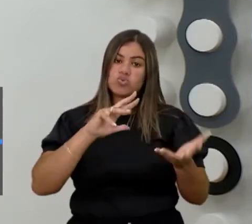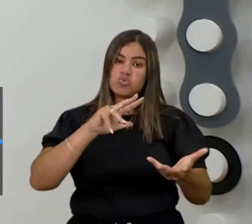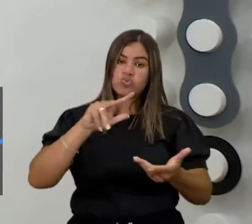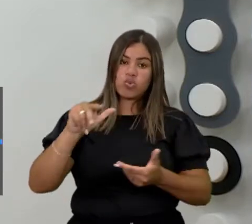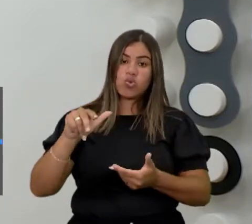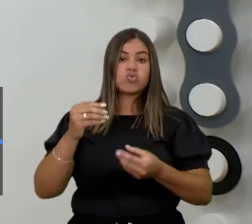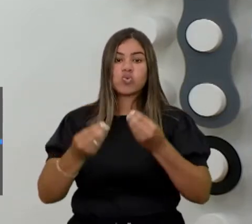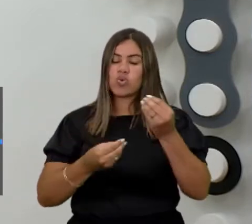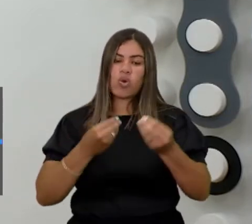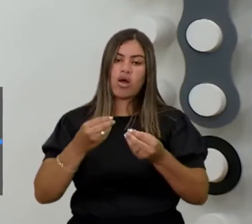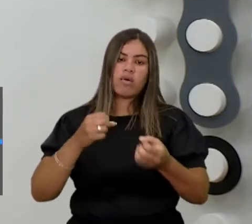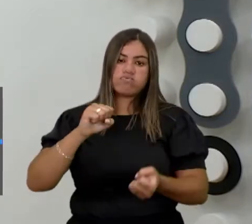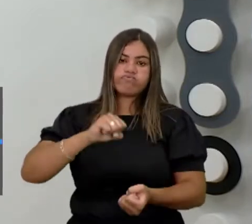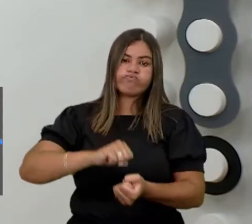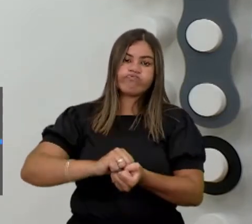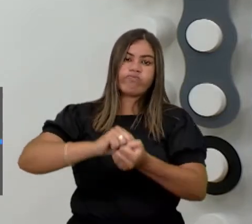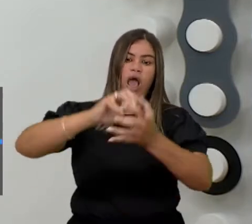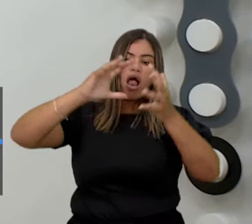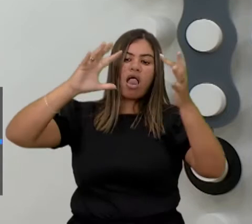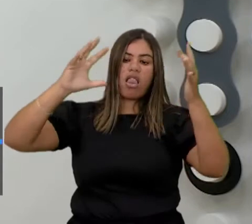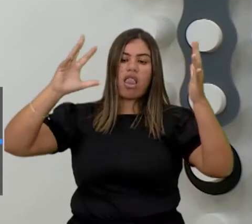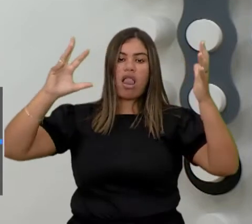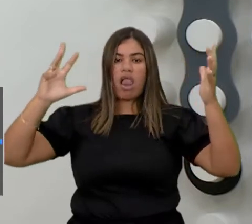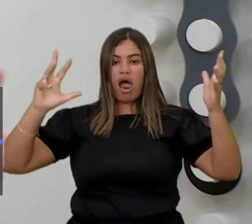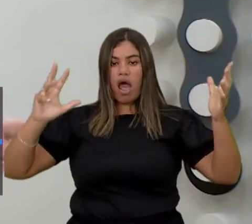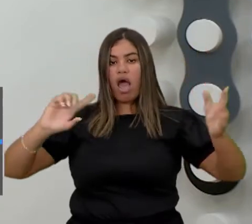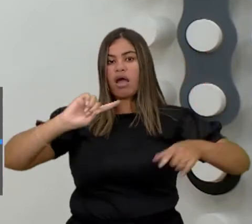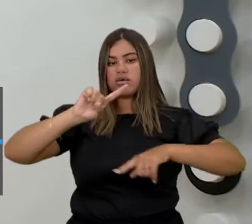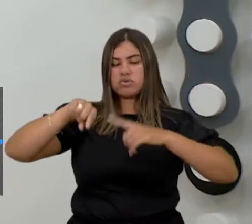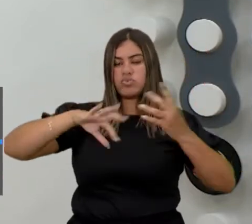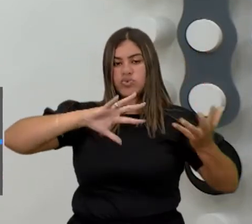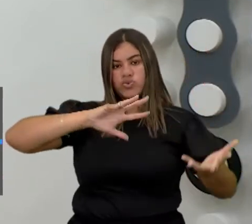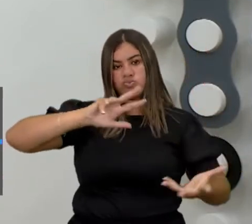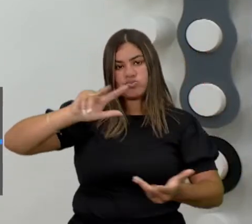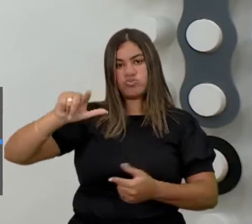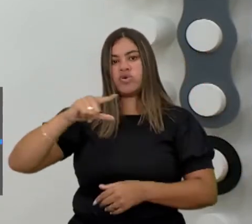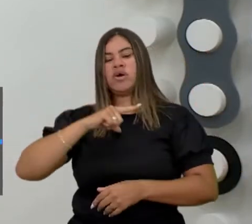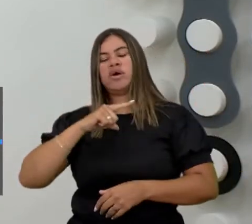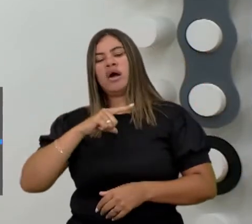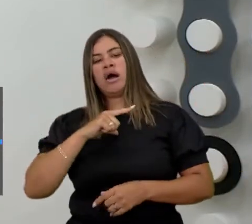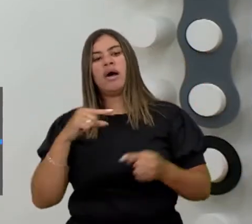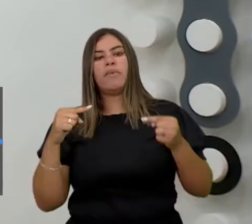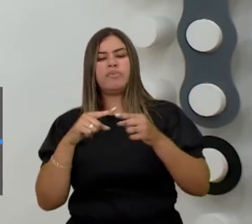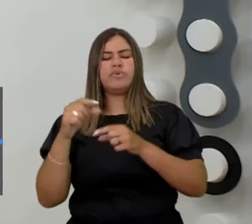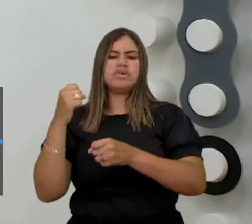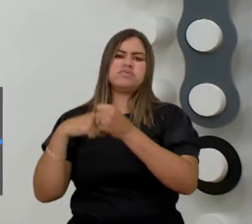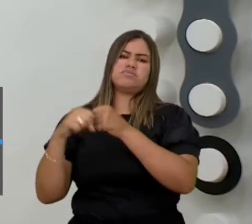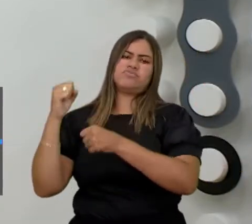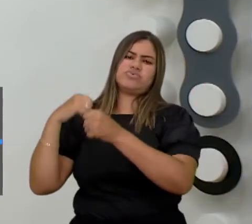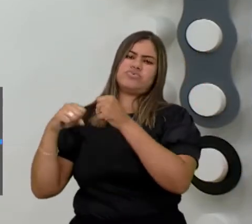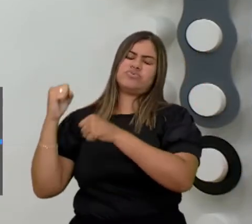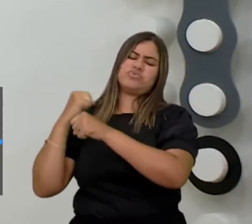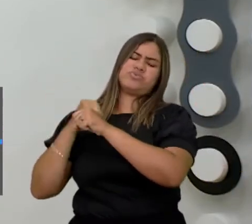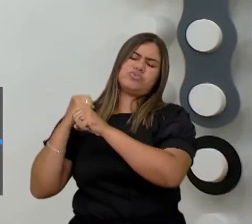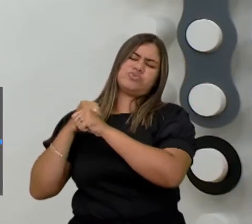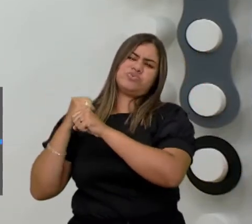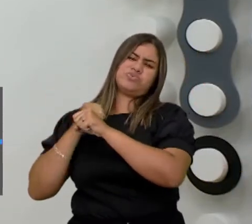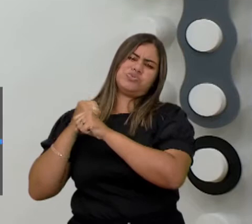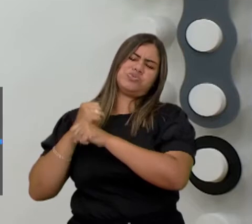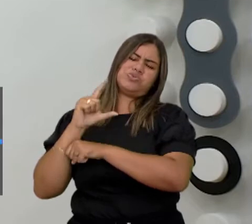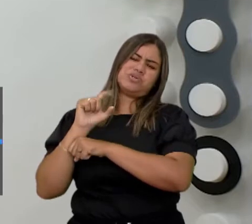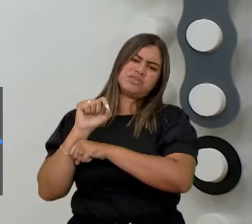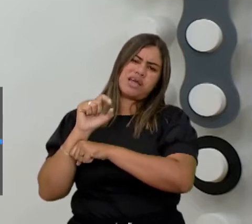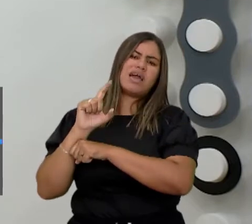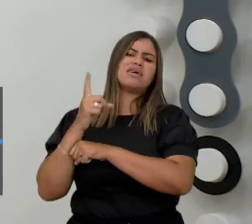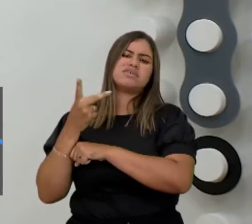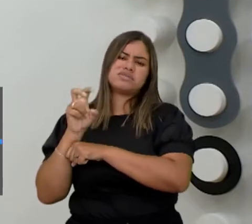universo ele surge aí de uma grande explosão, né, que foi entre os períodos de 10 a 15 bilhões de anos. A gente tem que lembrar que esse